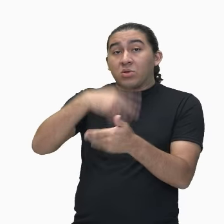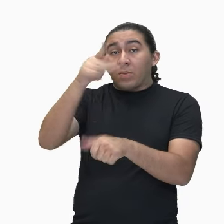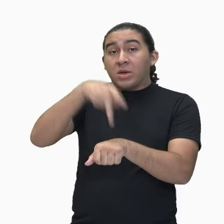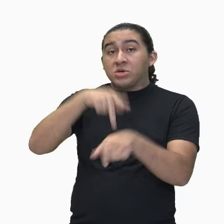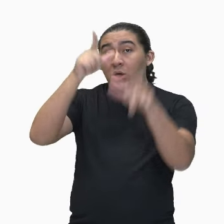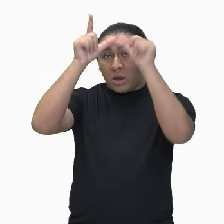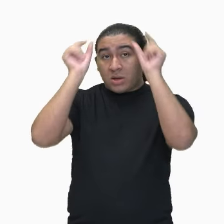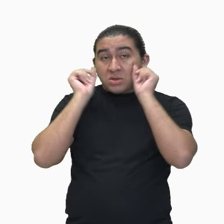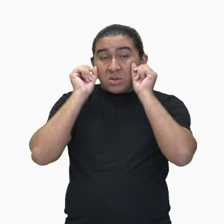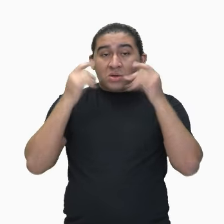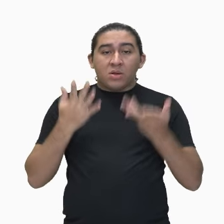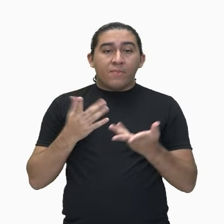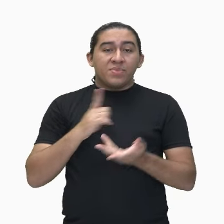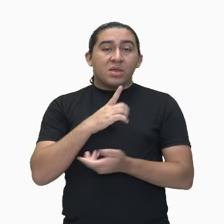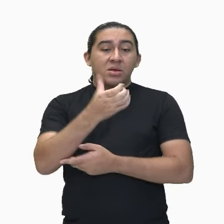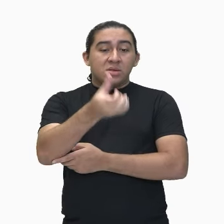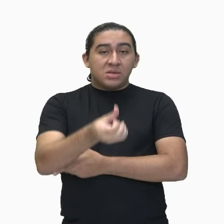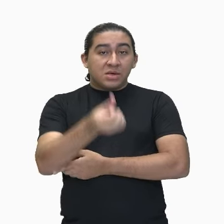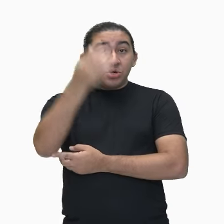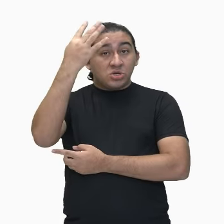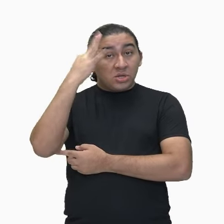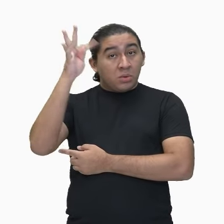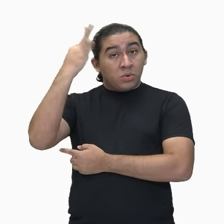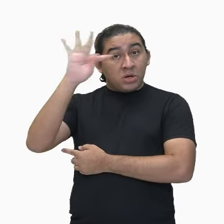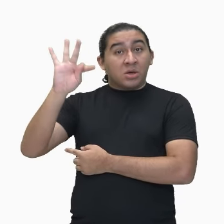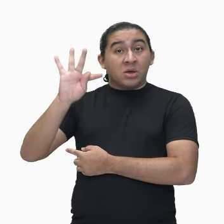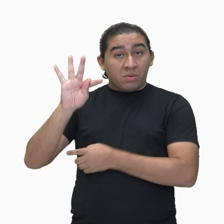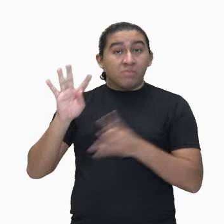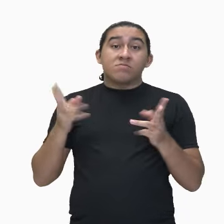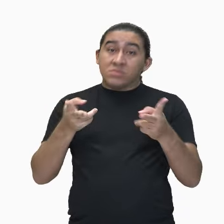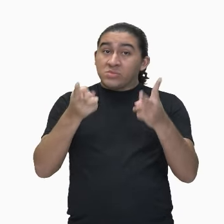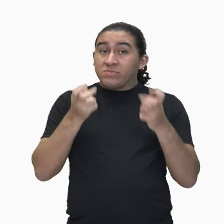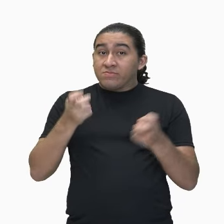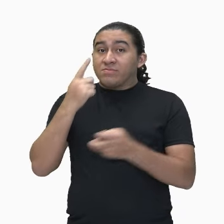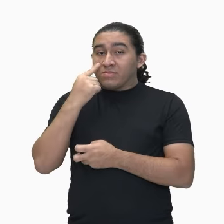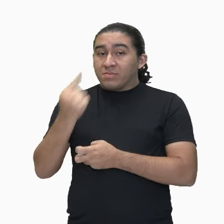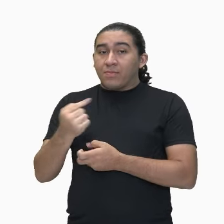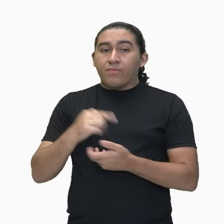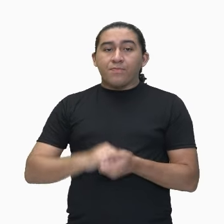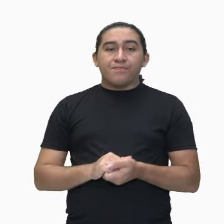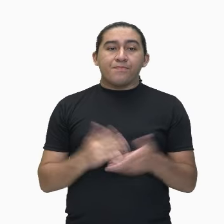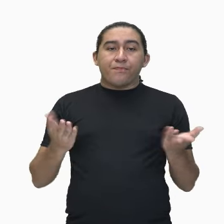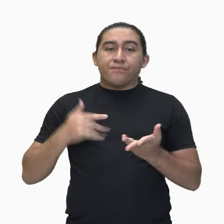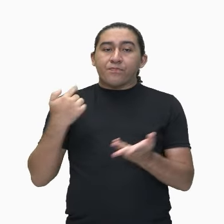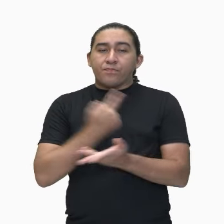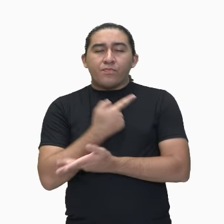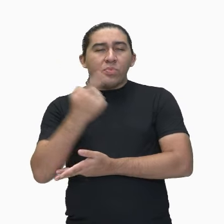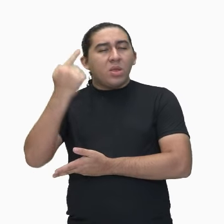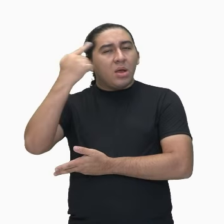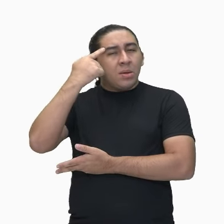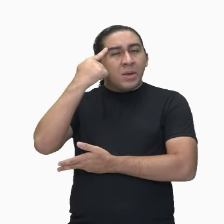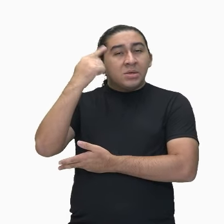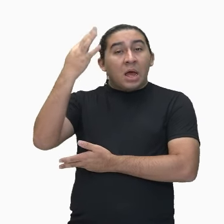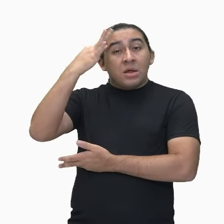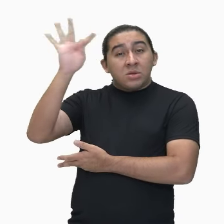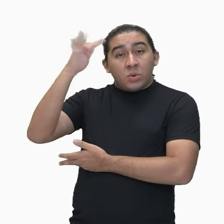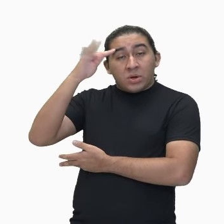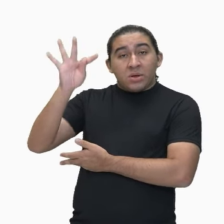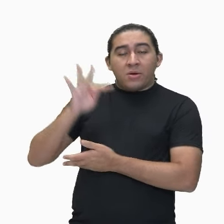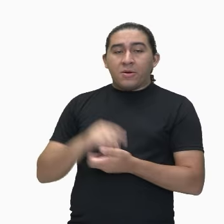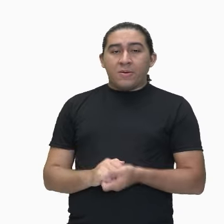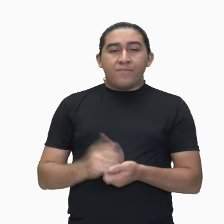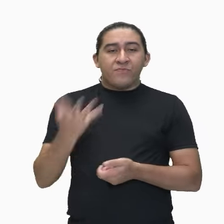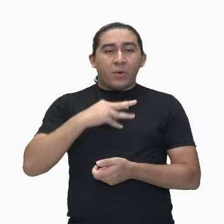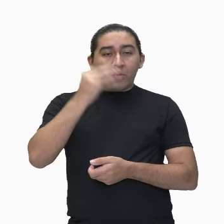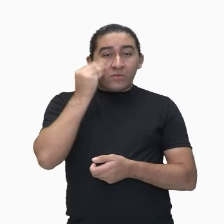temos aqui, então, 6 hipóteses. Olha só que interessante. Vamos trabalhar um pouco essas hipóteses aí? Então,